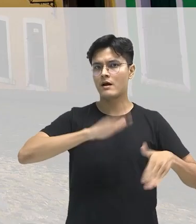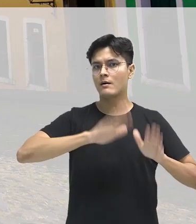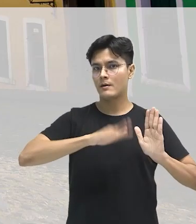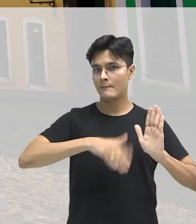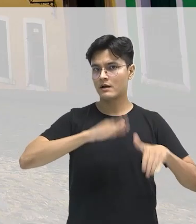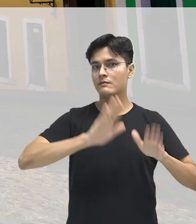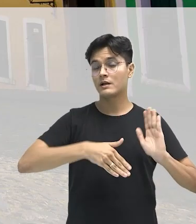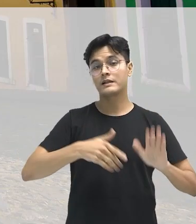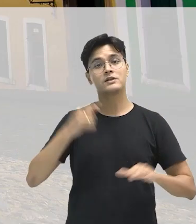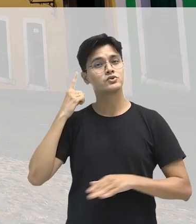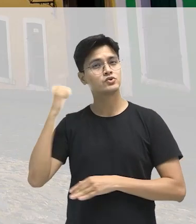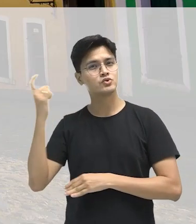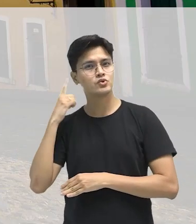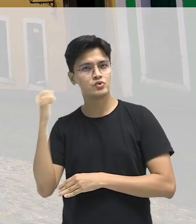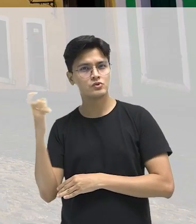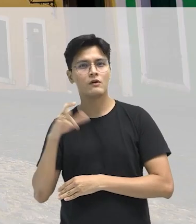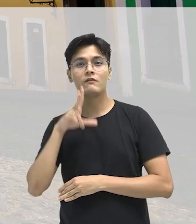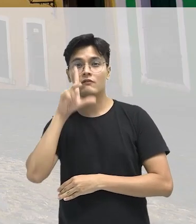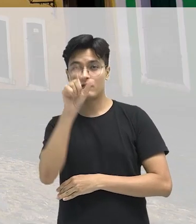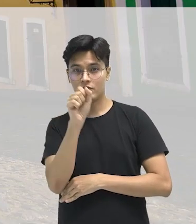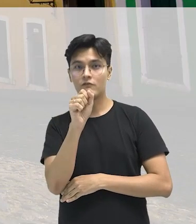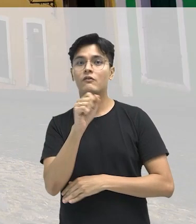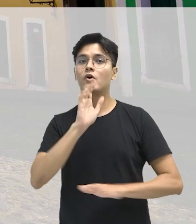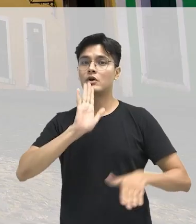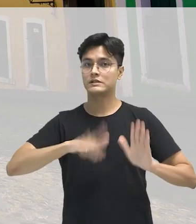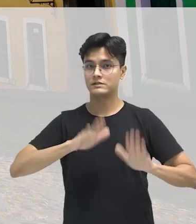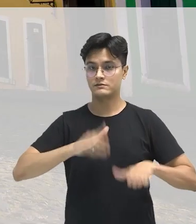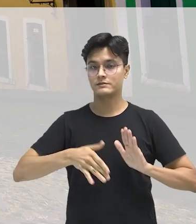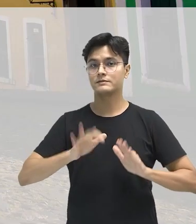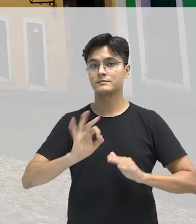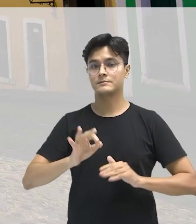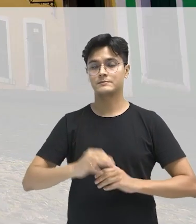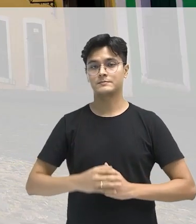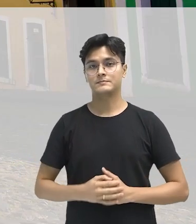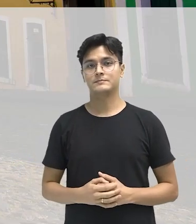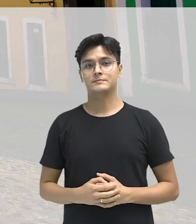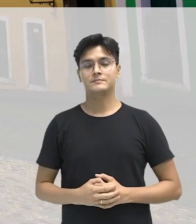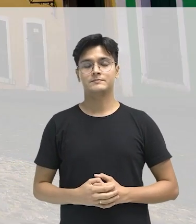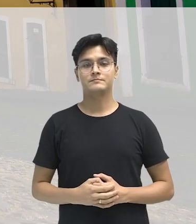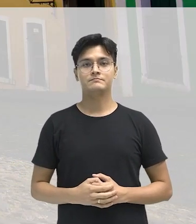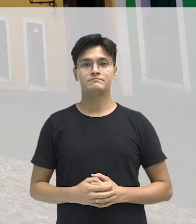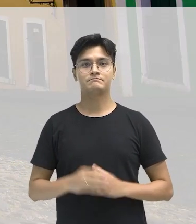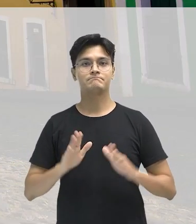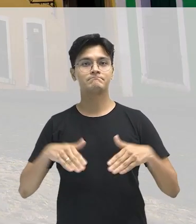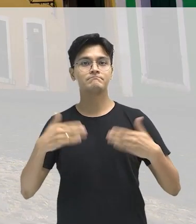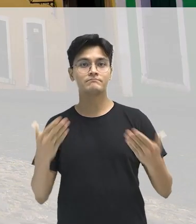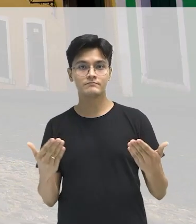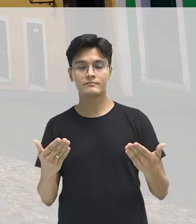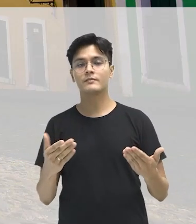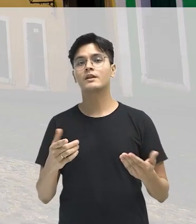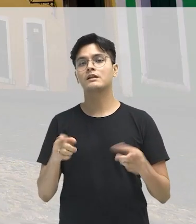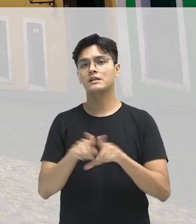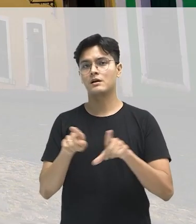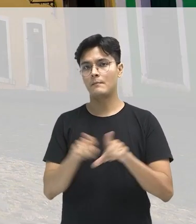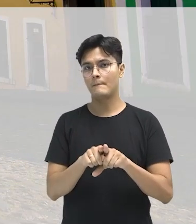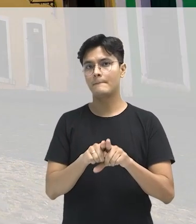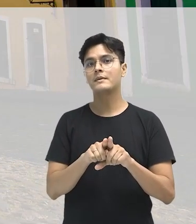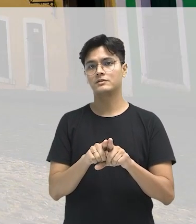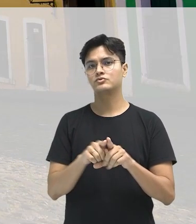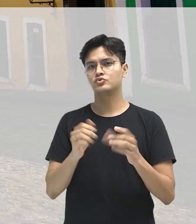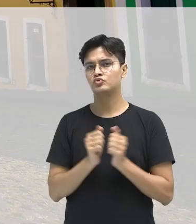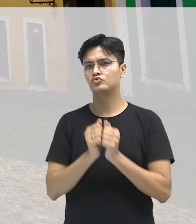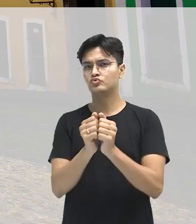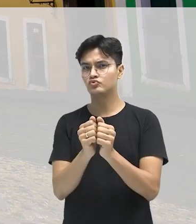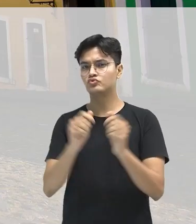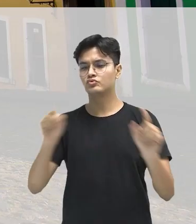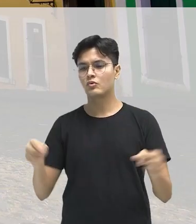forte? Tum, tum, tum, tum, tum, tum, tum, tum, tum, tum, tum, tum, tum. E aí vem o berimbau também, que eu não sei fazer o